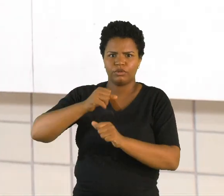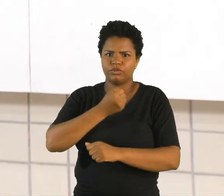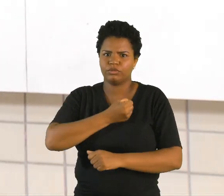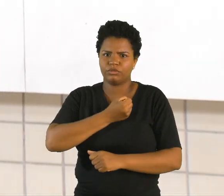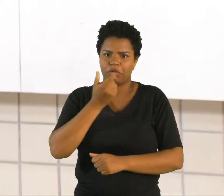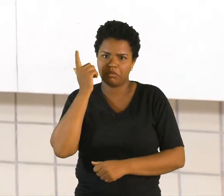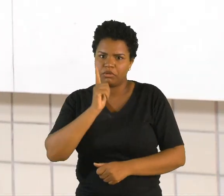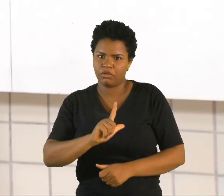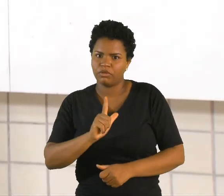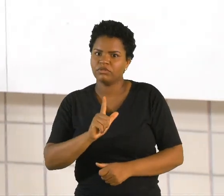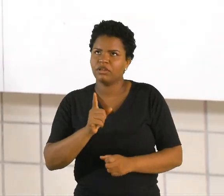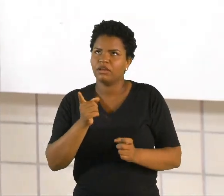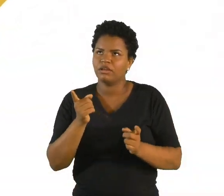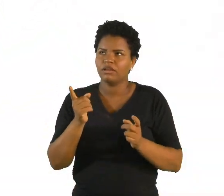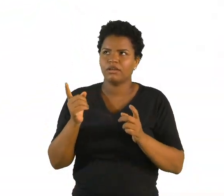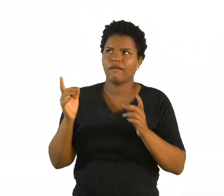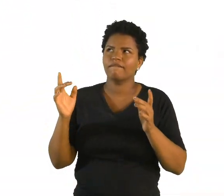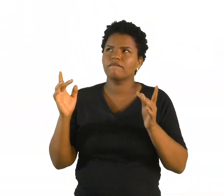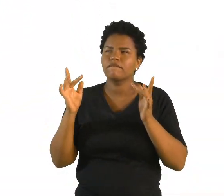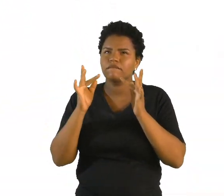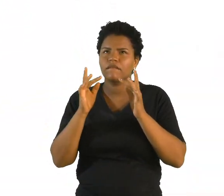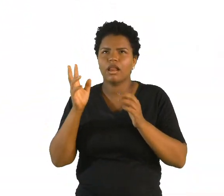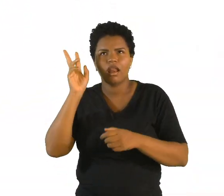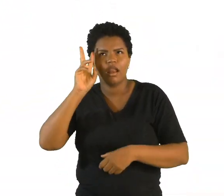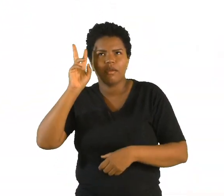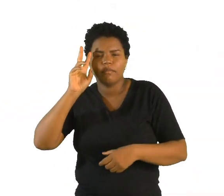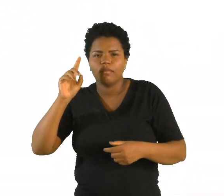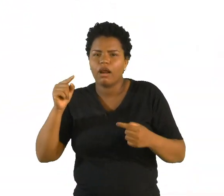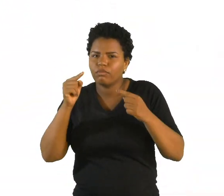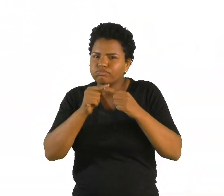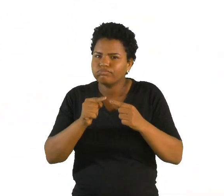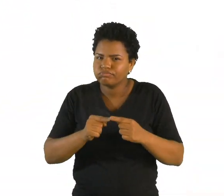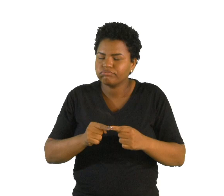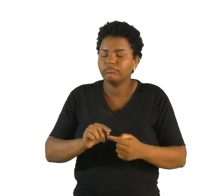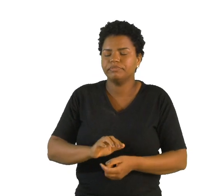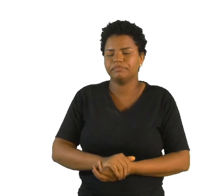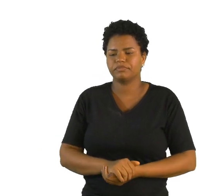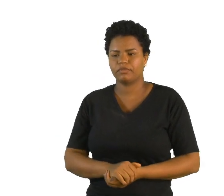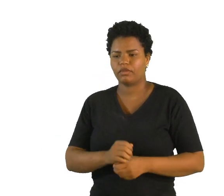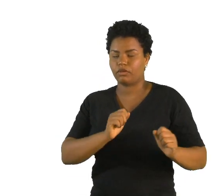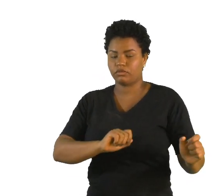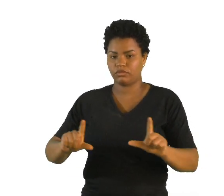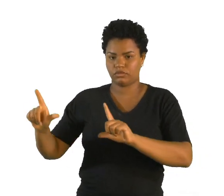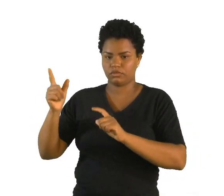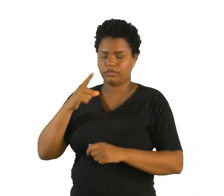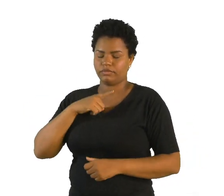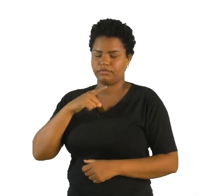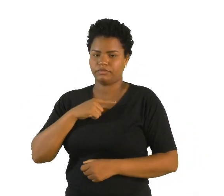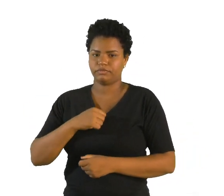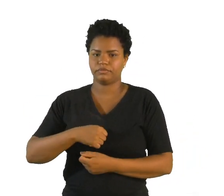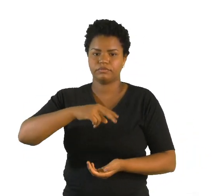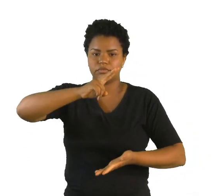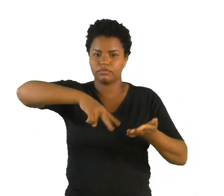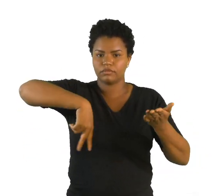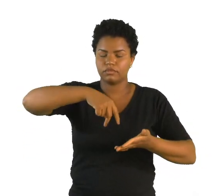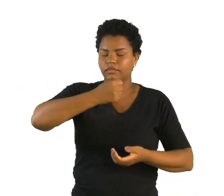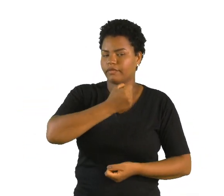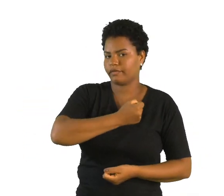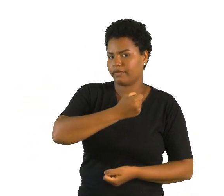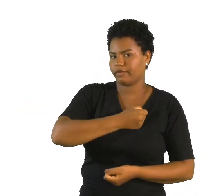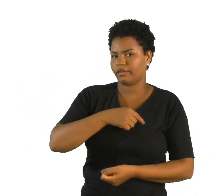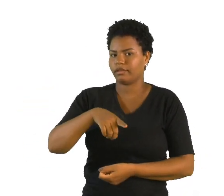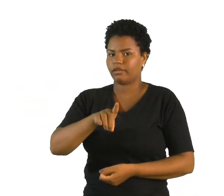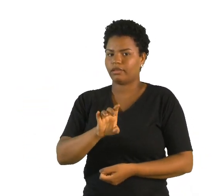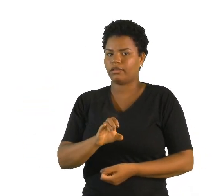assimilar? Olha só, acompanha no próximo slide aí para você ver. Lá no slide tem leitura de números